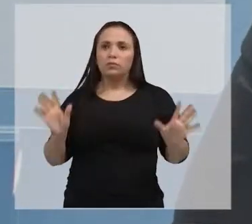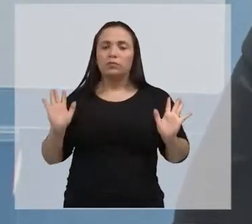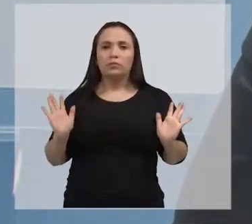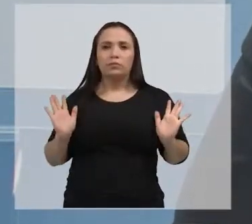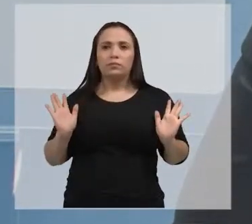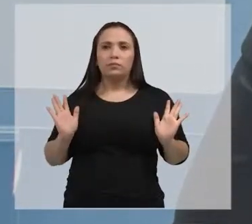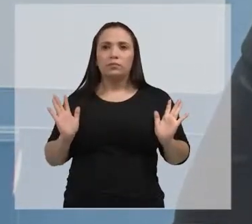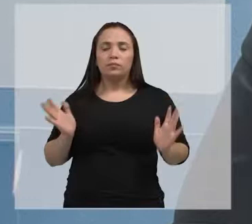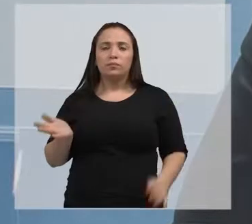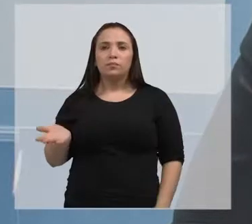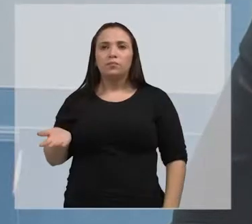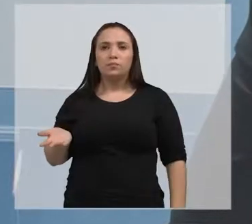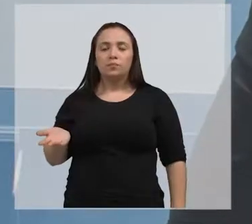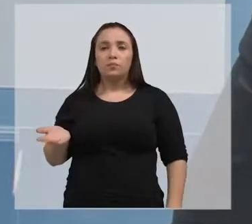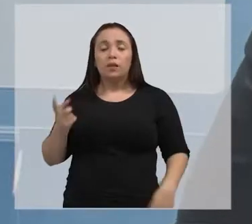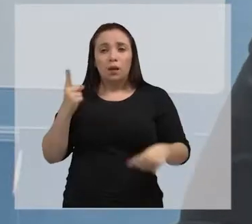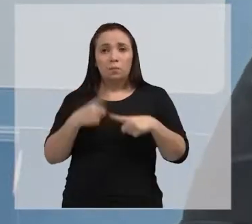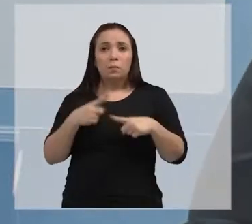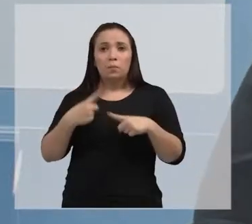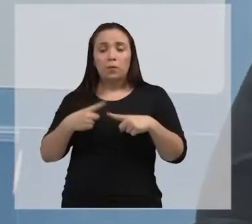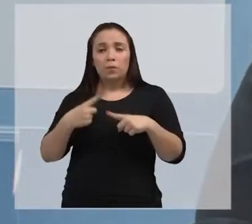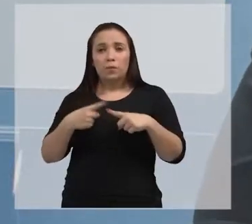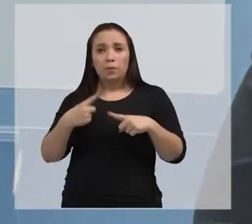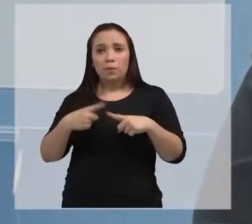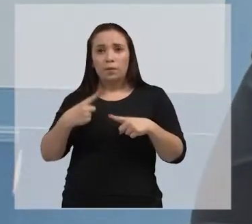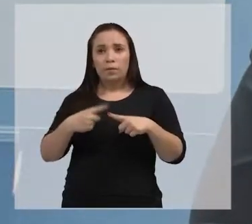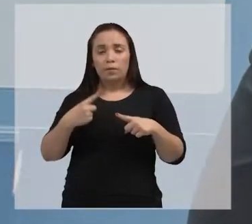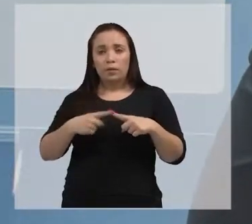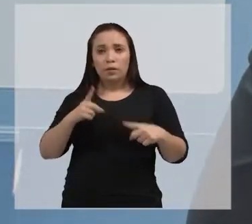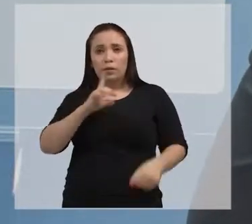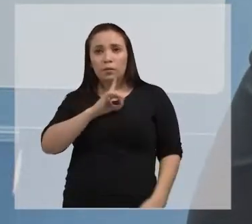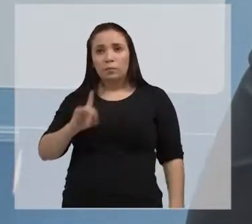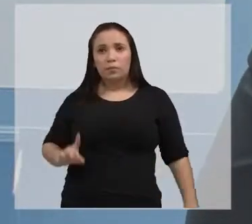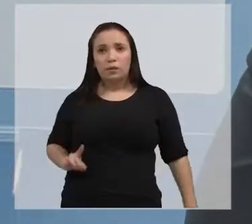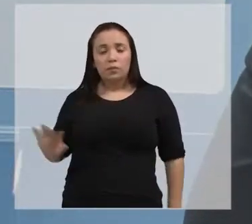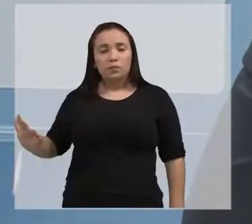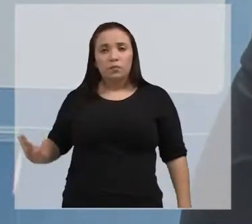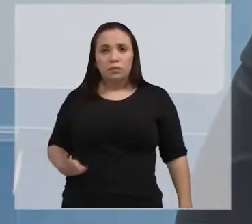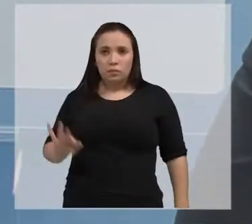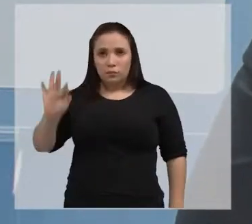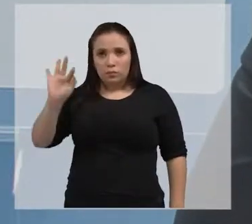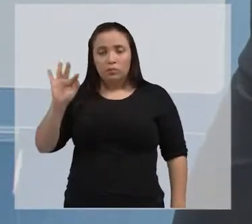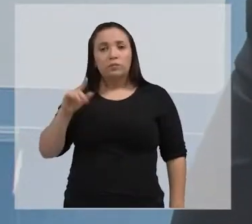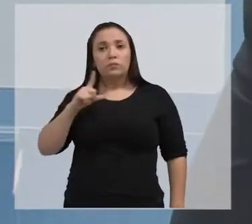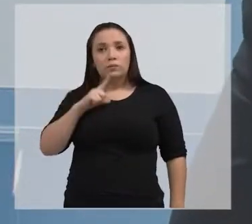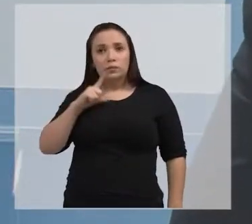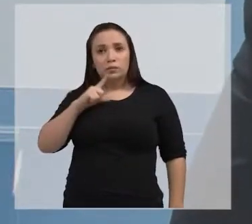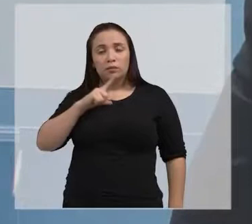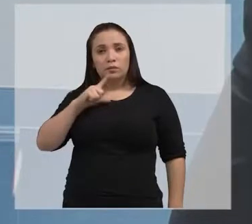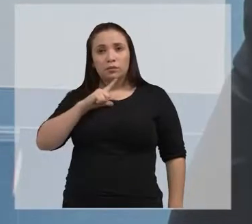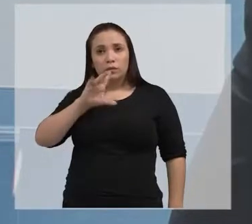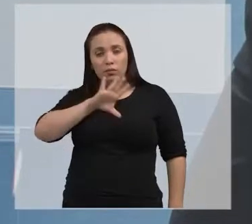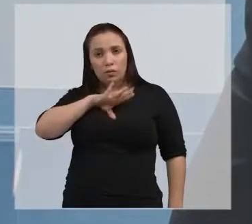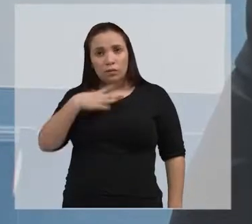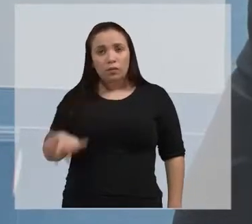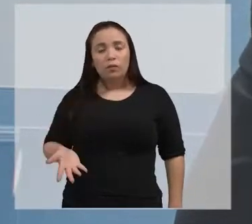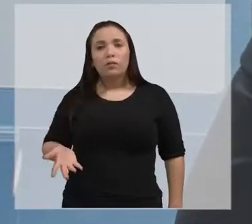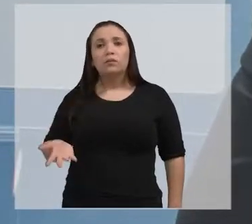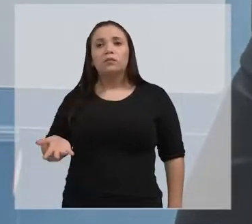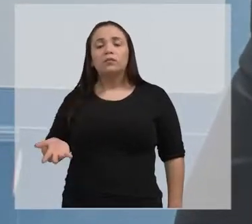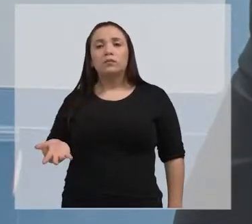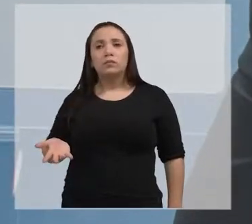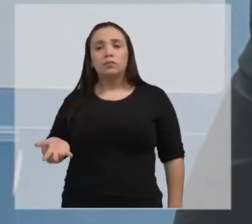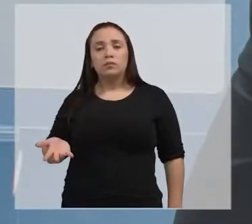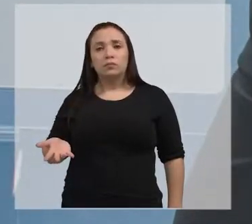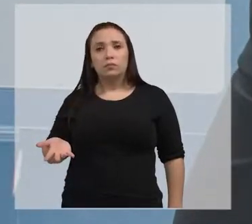perdidos no processo. Porque o cidadão deputado federal desse país, que tenha coragem de fazer um papel,